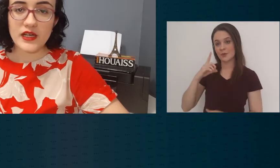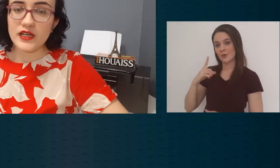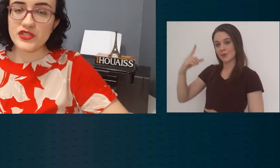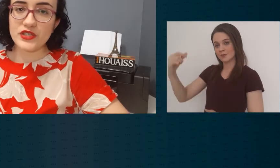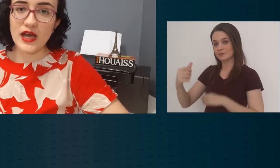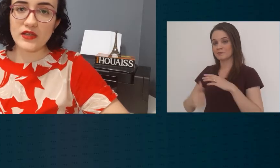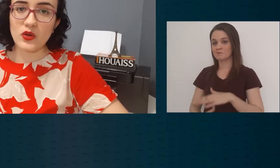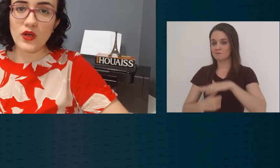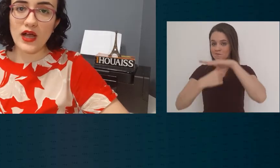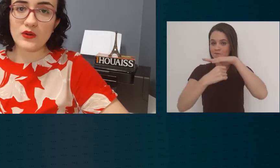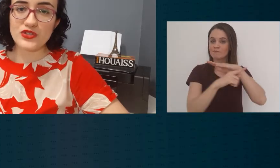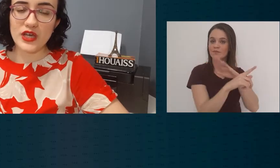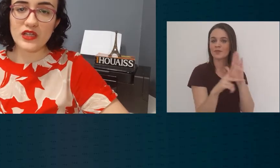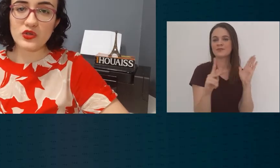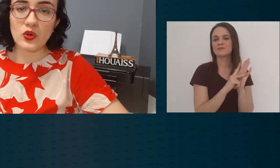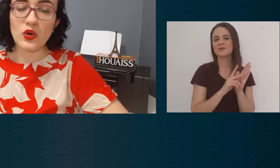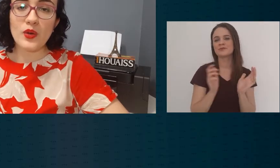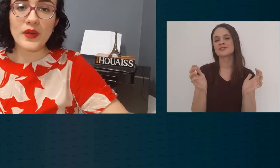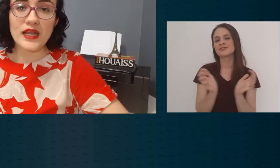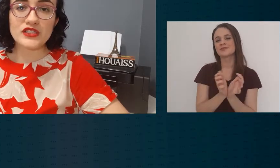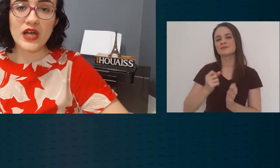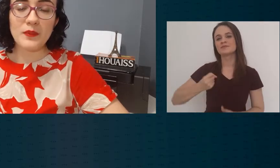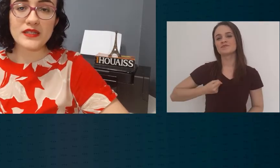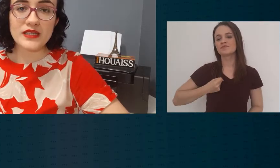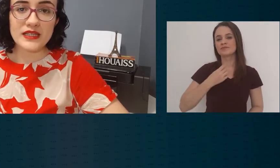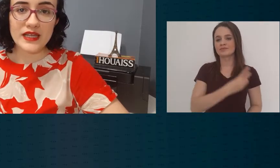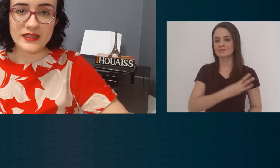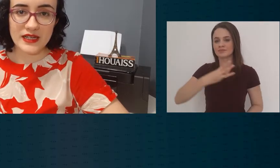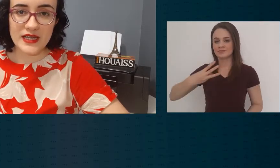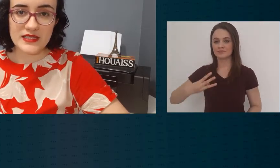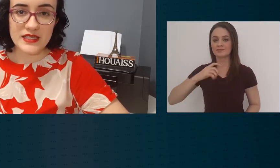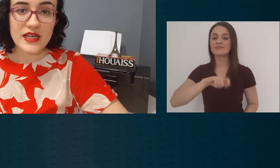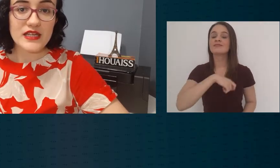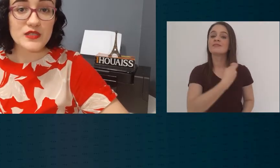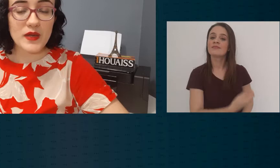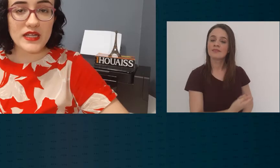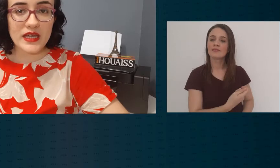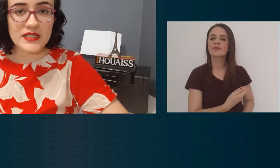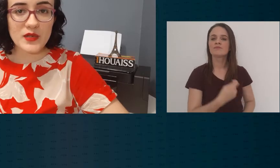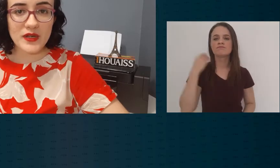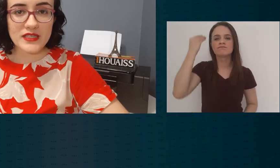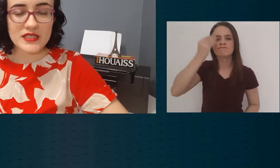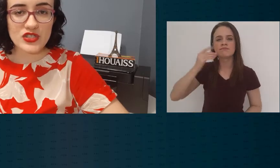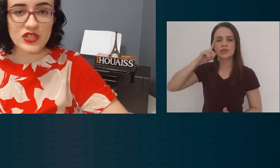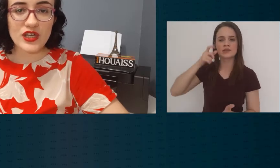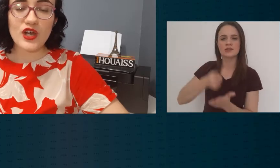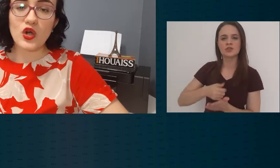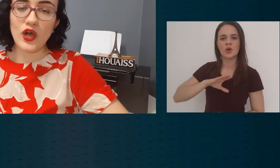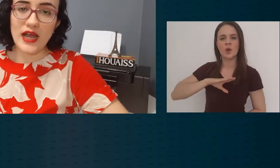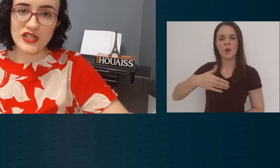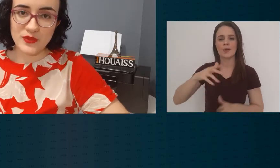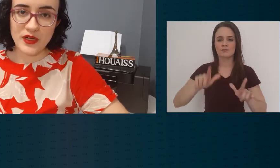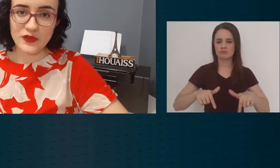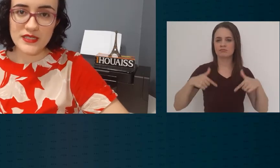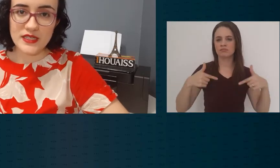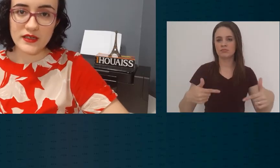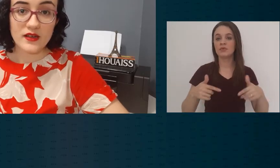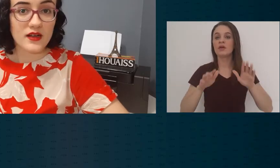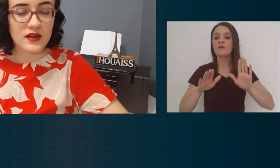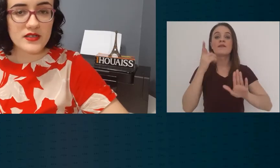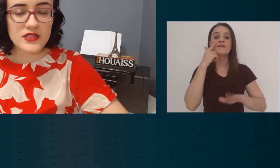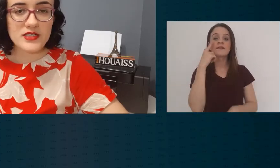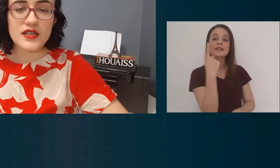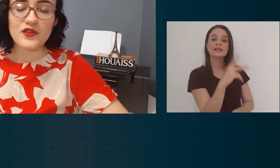Ferreira, candidato ao cargo de reitor pela chapa 33, experiência para decidir, coragem para